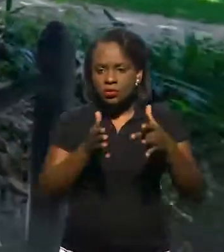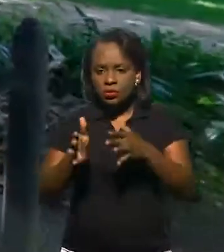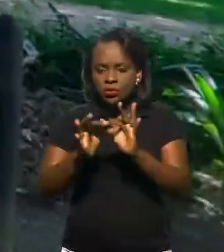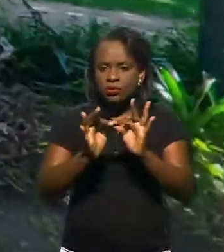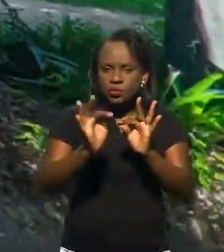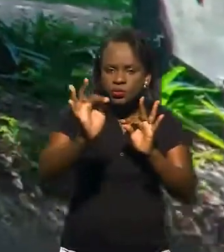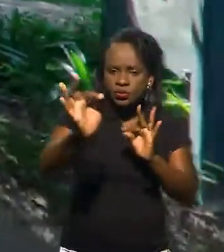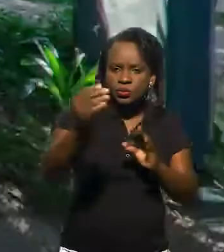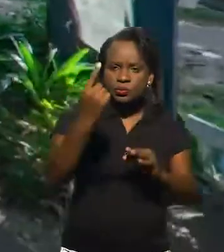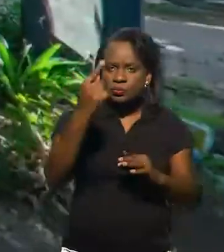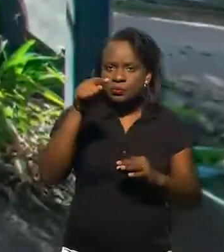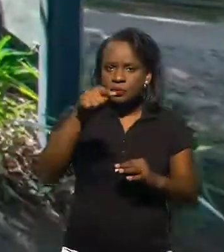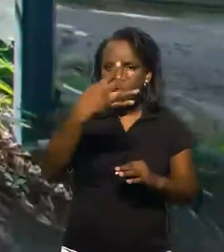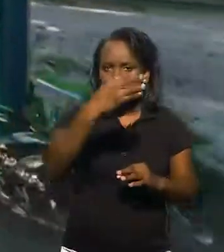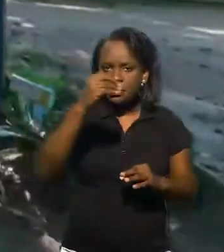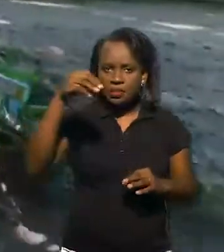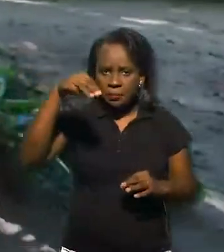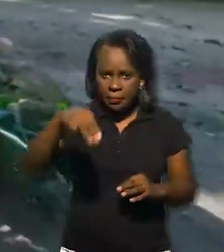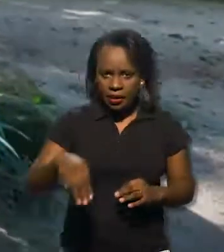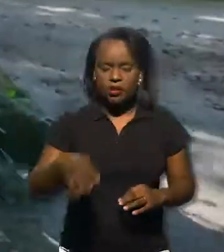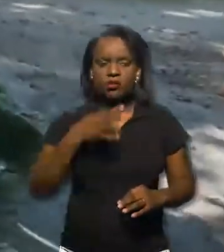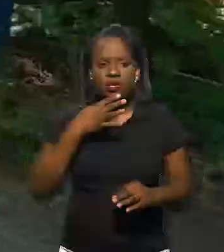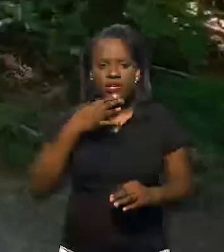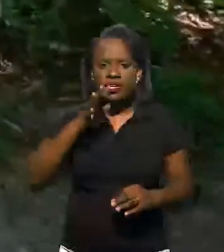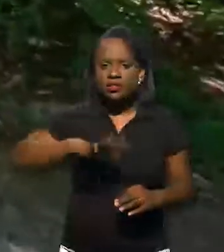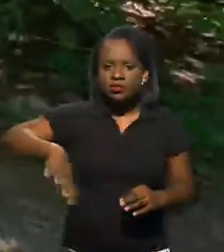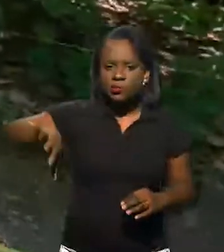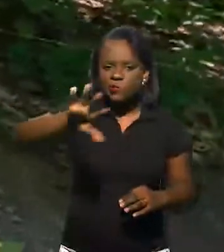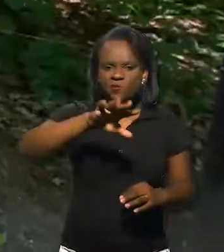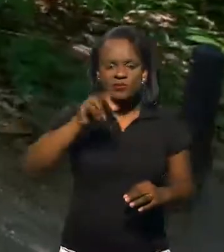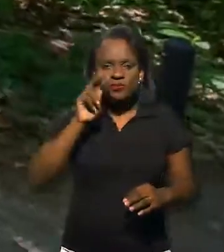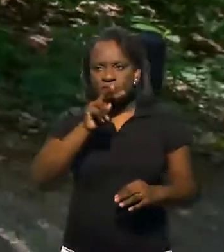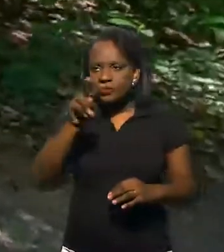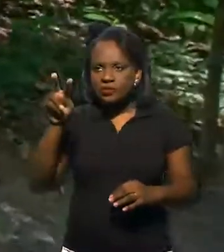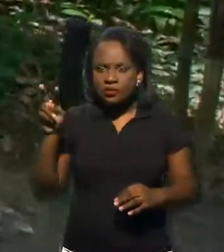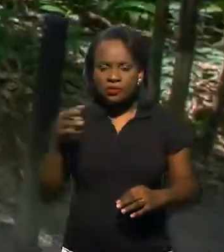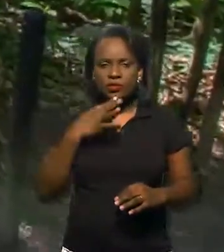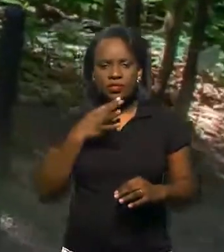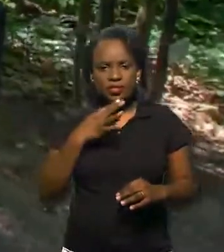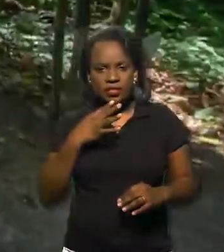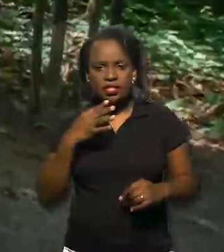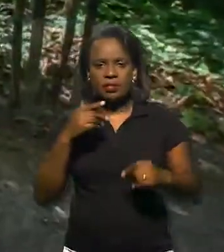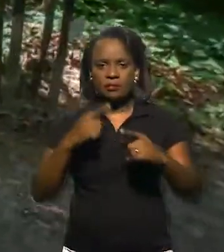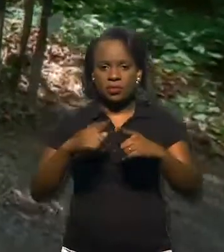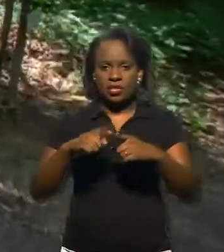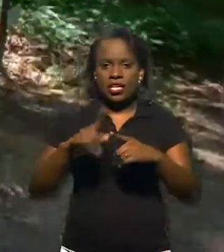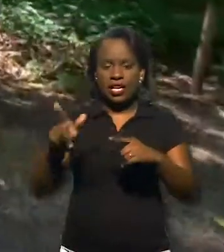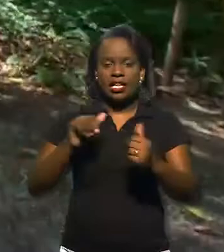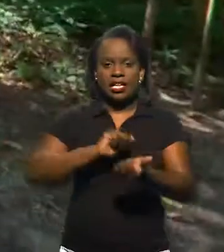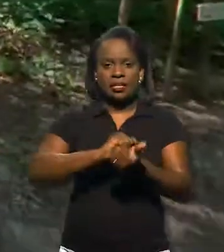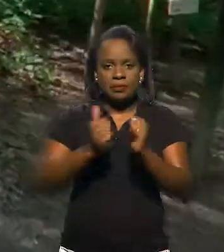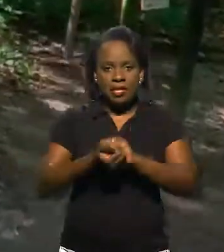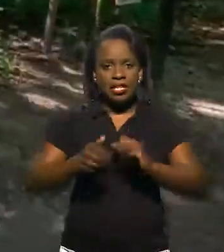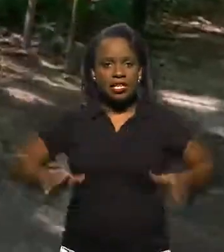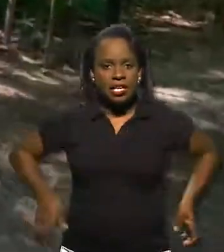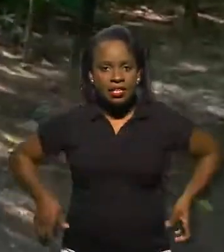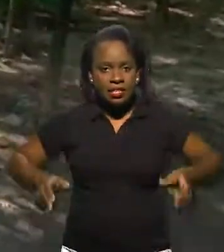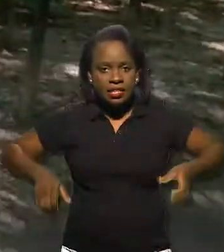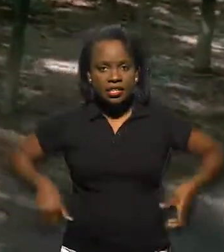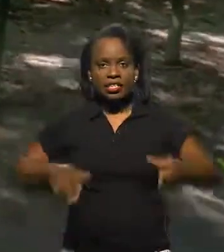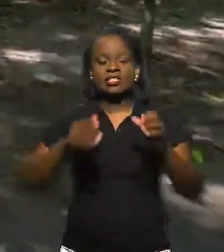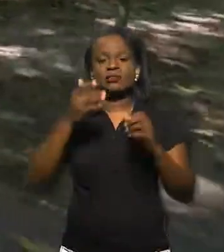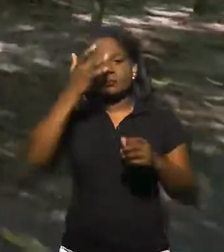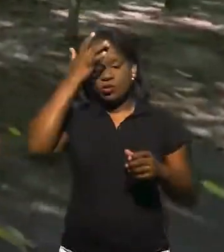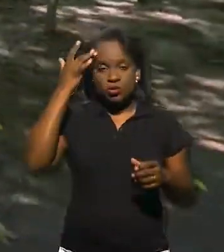faz aqueles 1.400 metros, conhece a nossa trilha interpretativa, que fisicamente ela é adaptada para